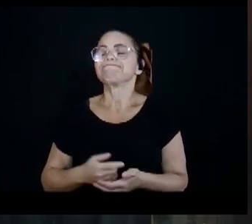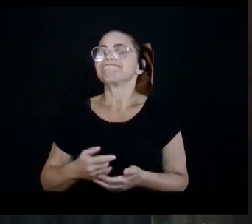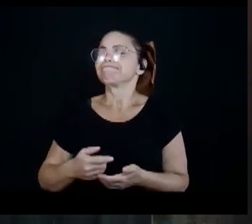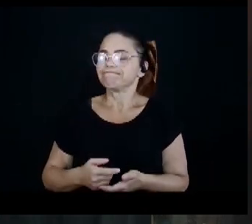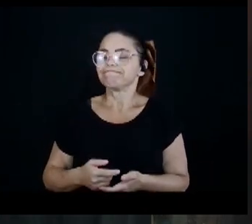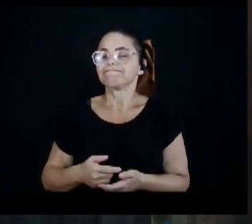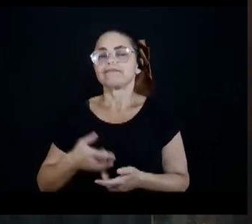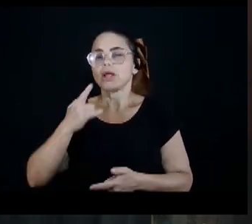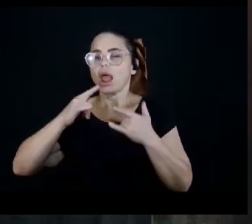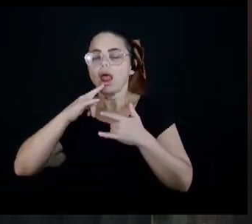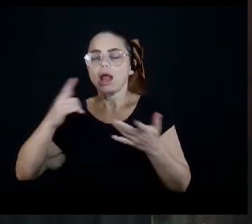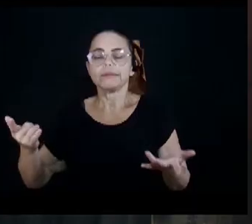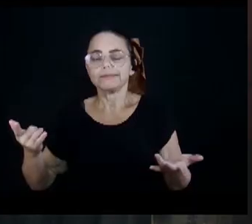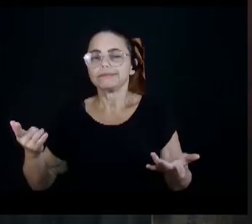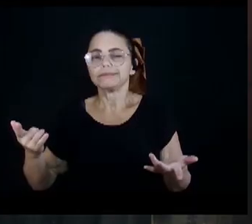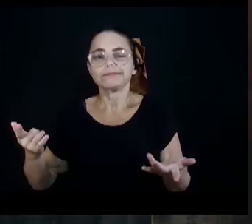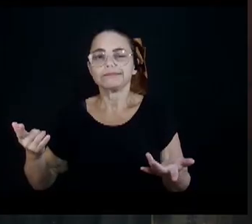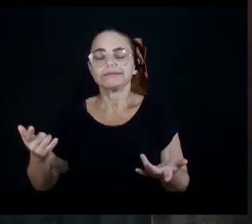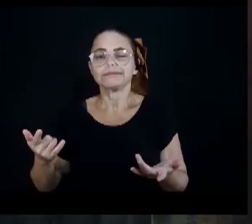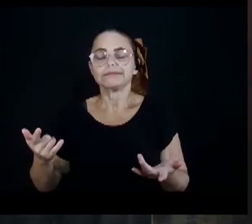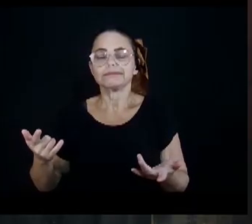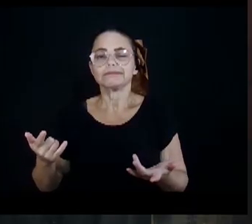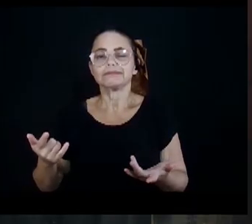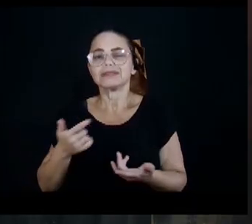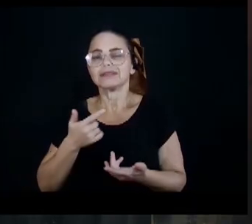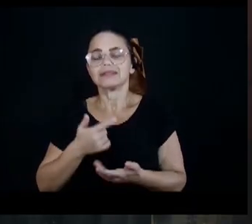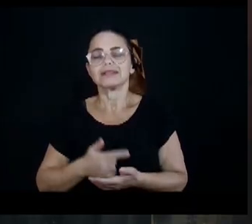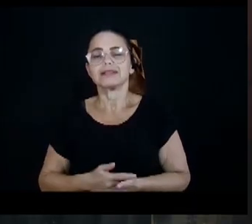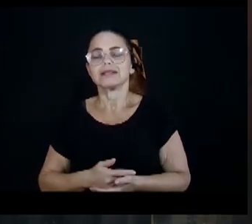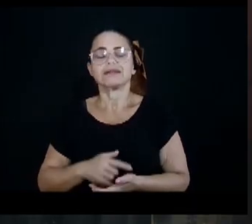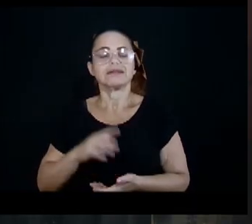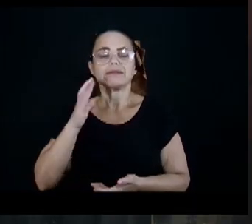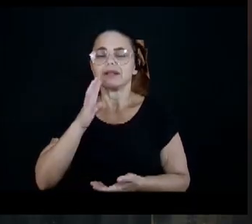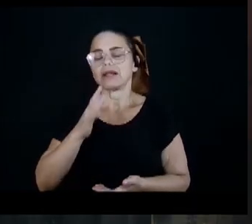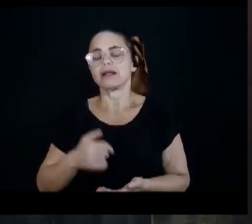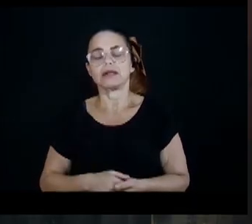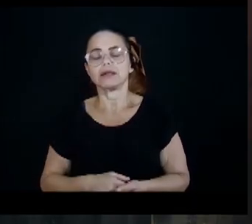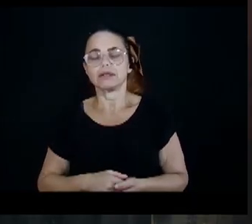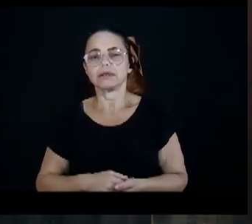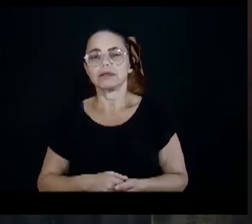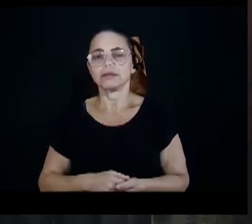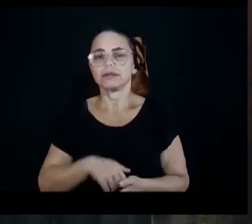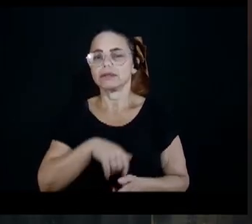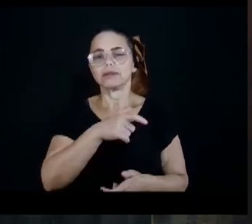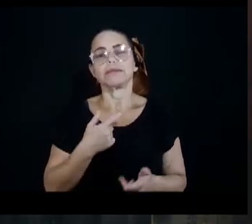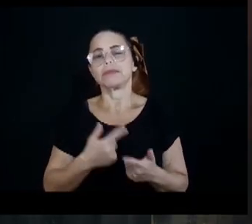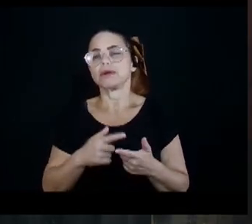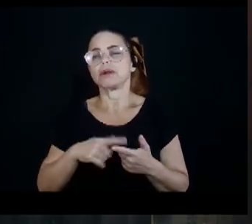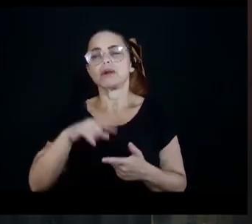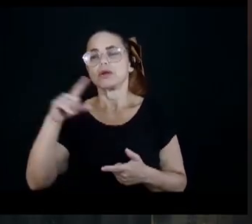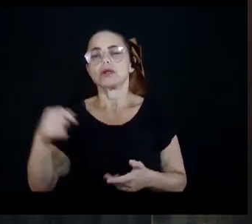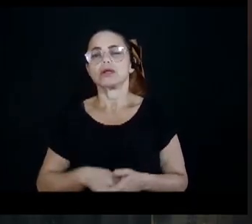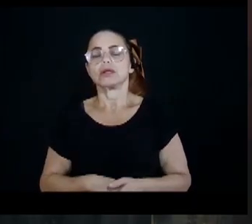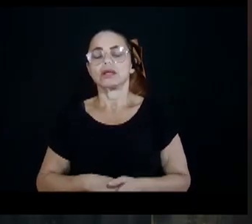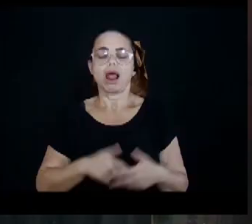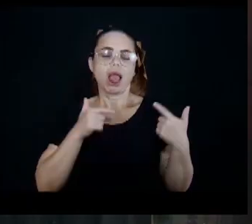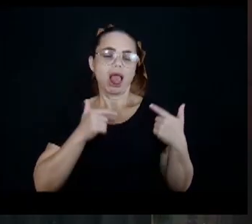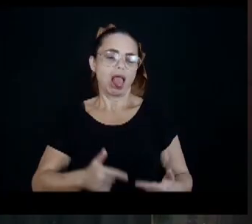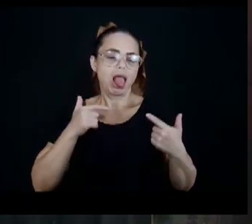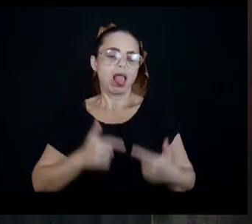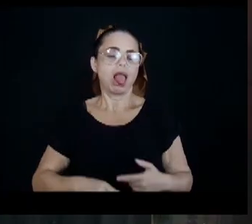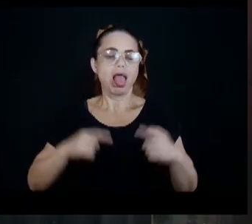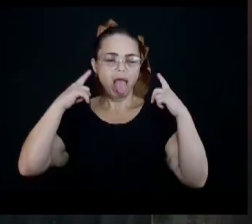bebendo? Existem as pessoas que dizem... para que sair? Ir lá, chato, barulho, as pessoas ficam